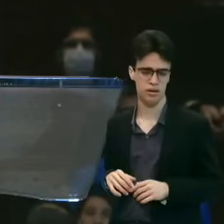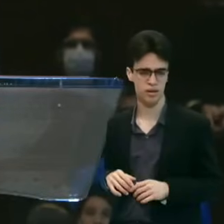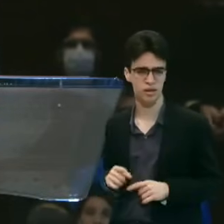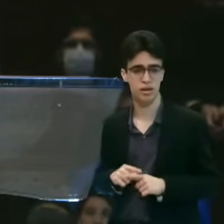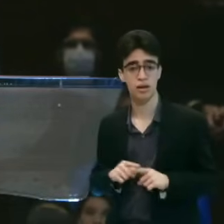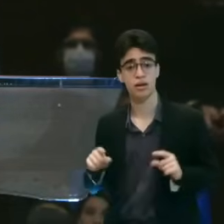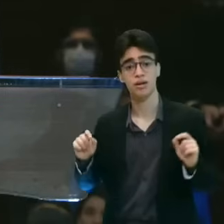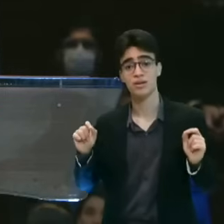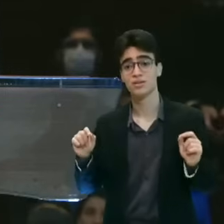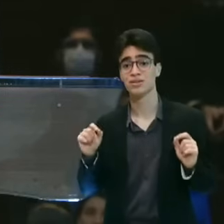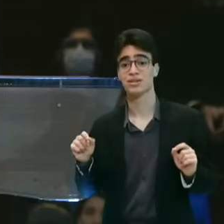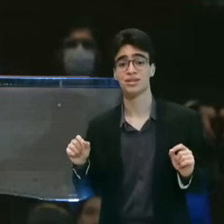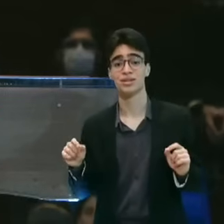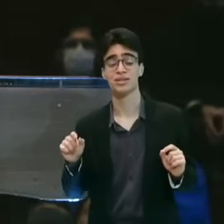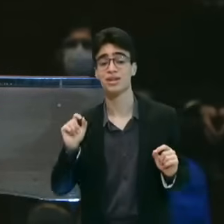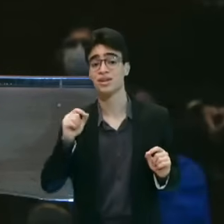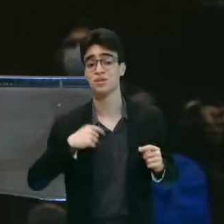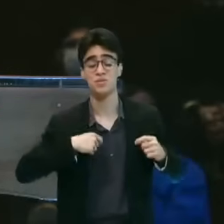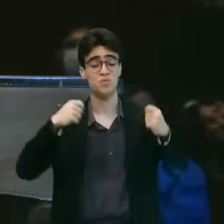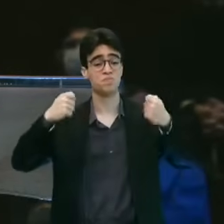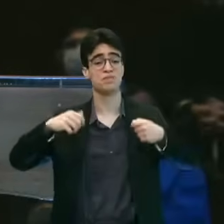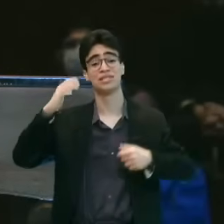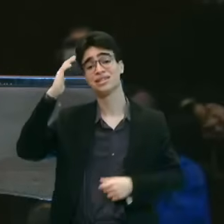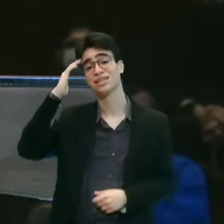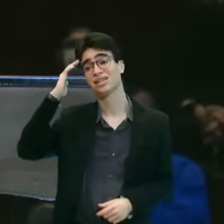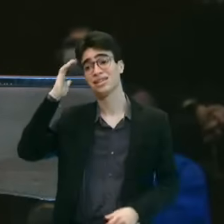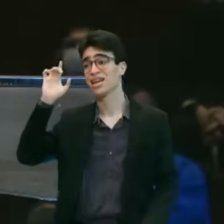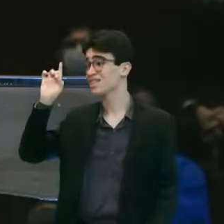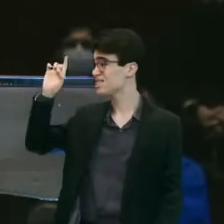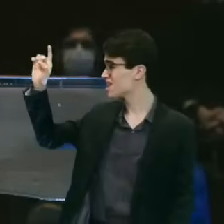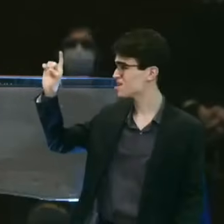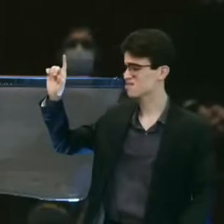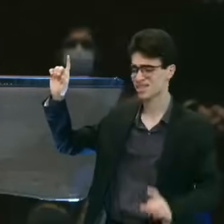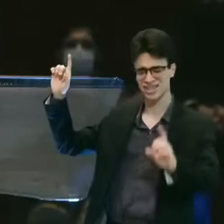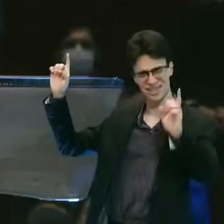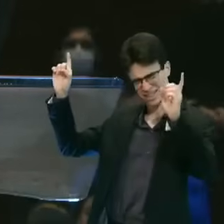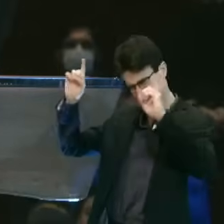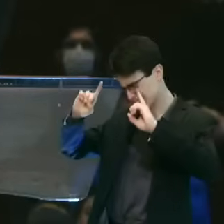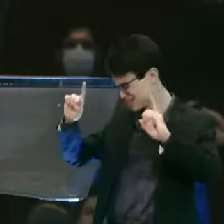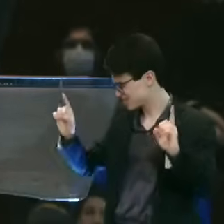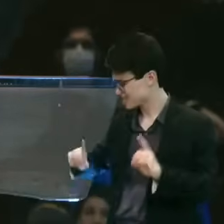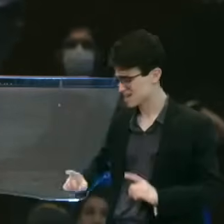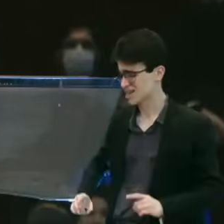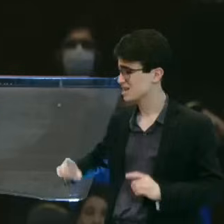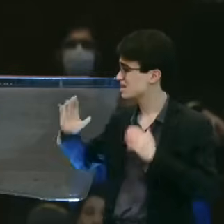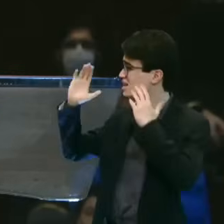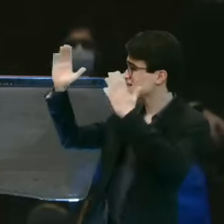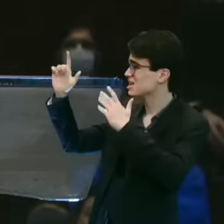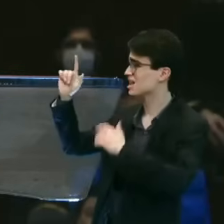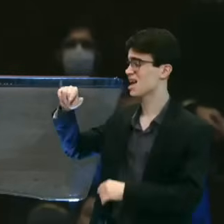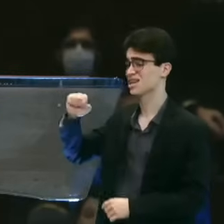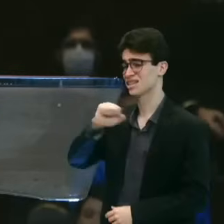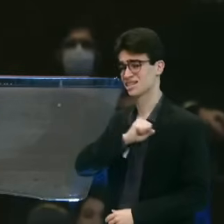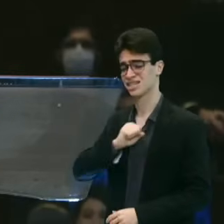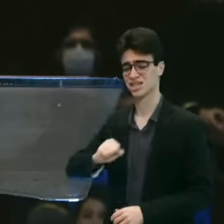E quando o culto é reconhecer que Deus é digno de ser o Senhor da minha